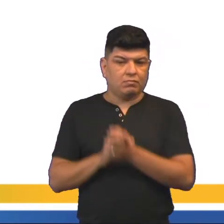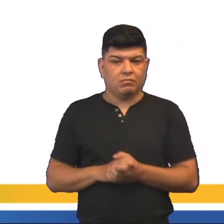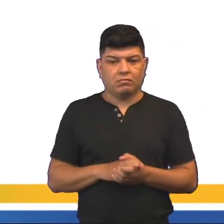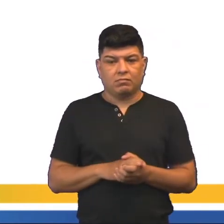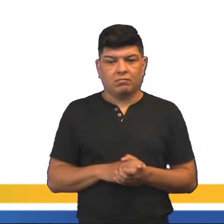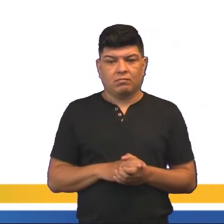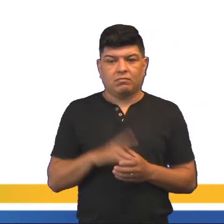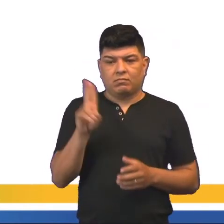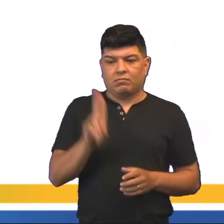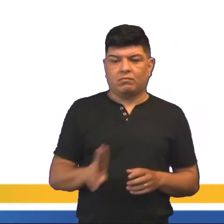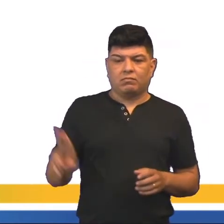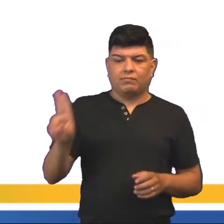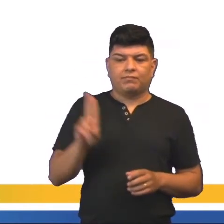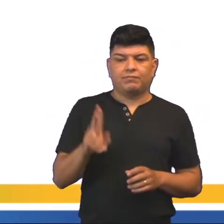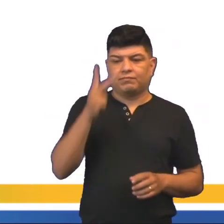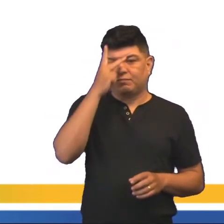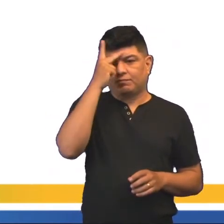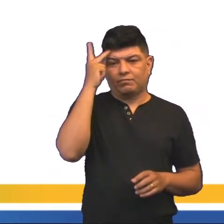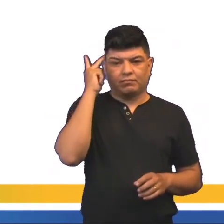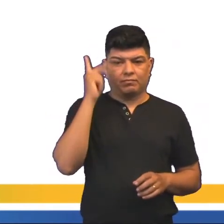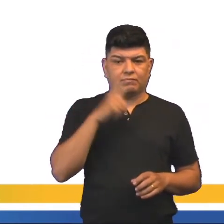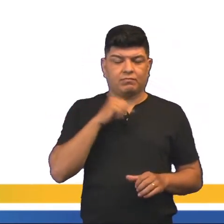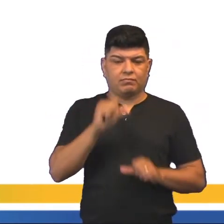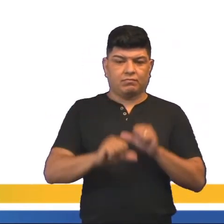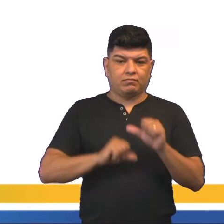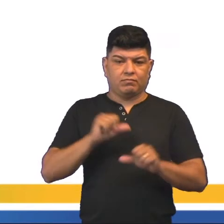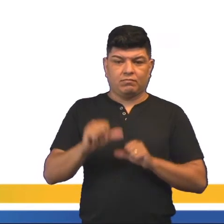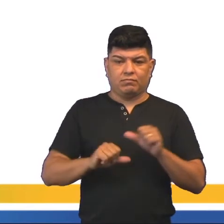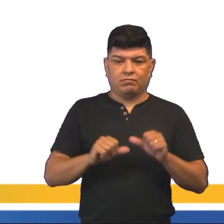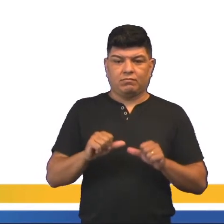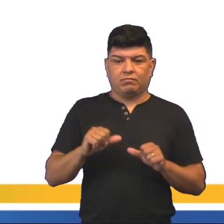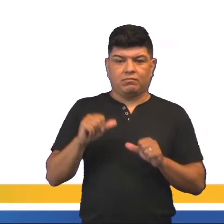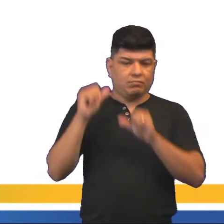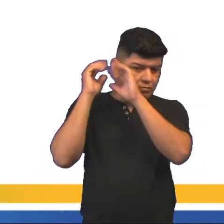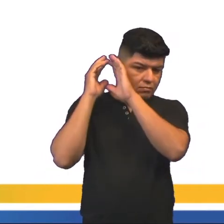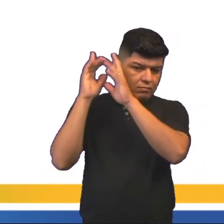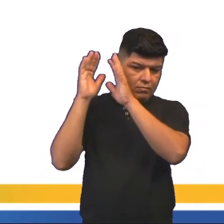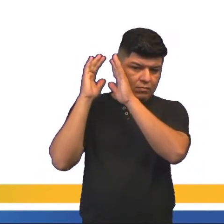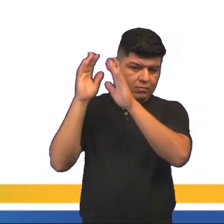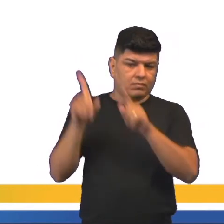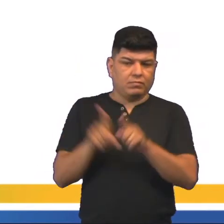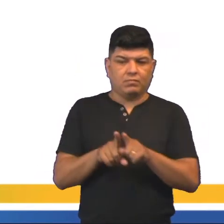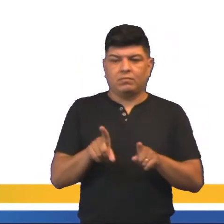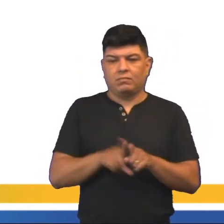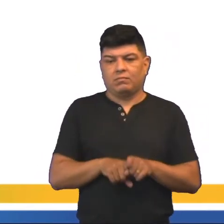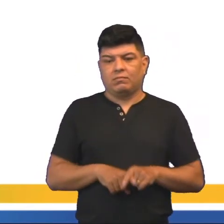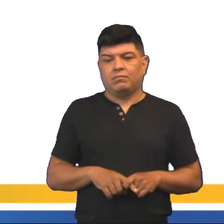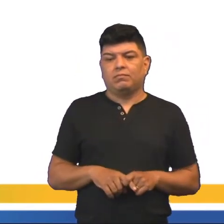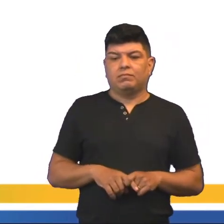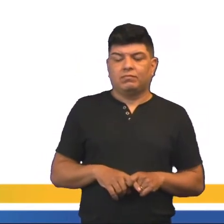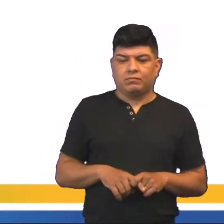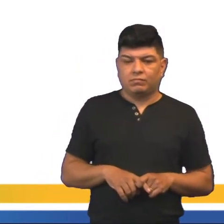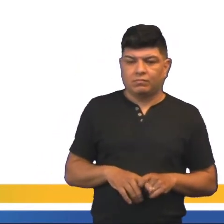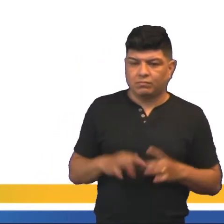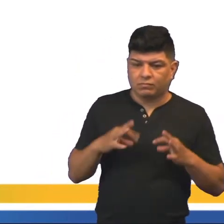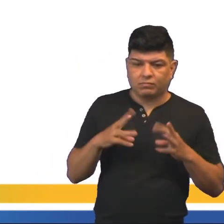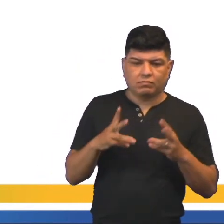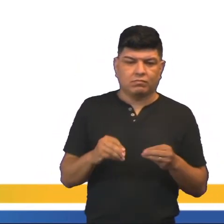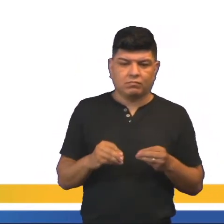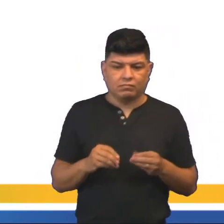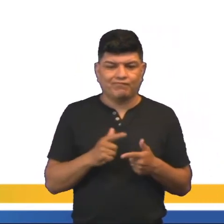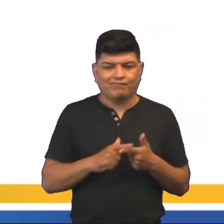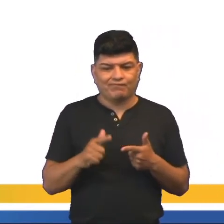medida que vão sendo usadas, a pessoa vai ter alterações nos seus neurotransmissores, ou seja, os neurônios vão ser